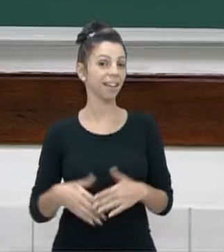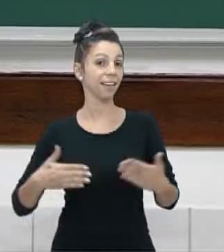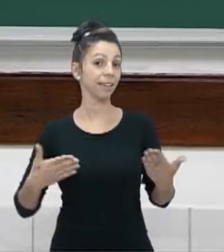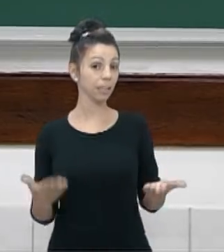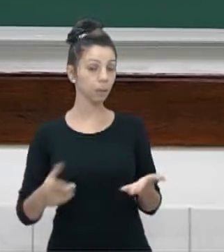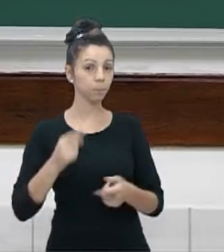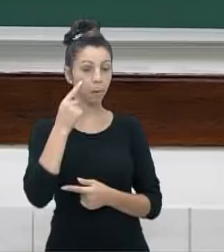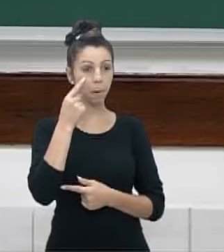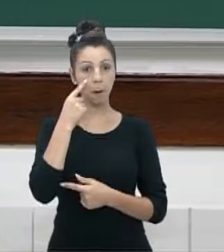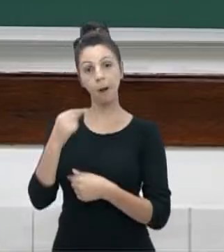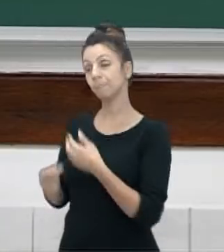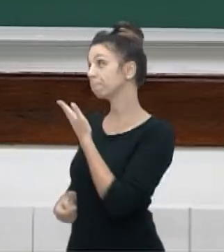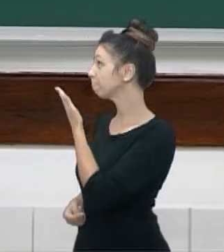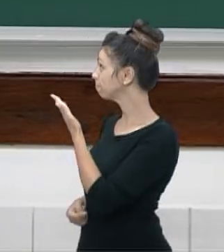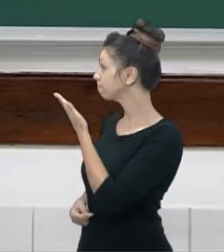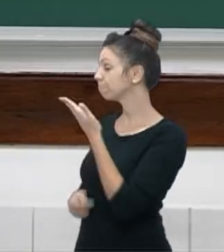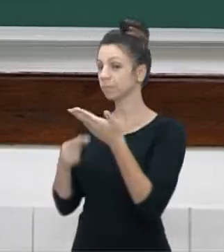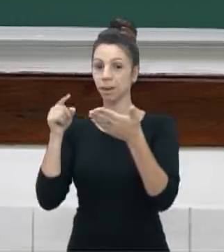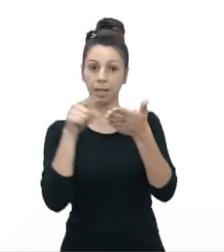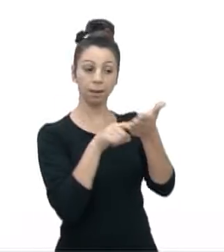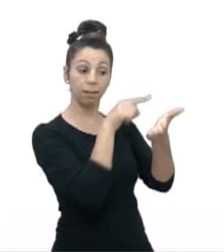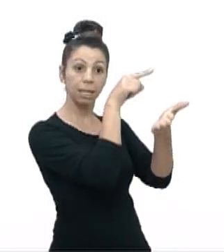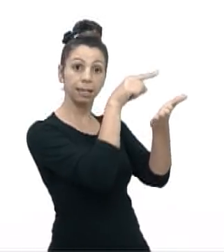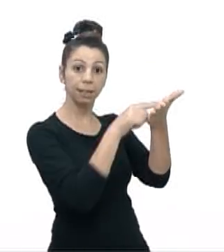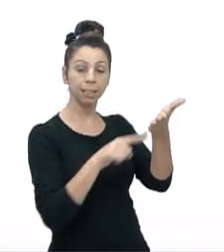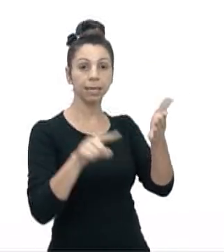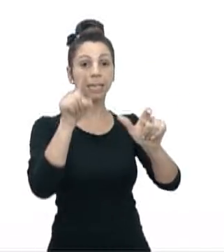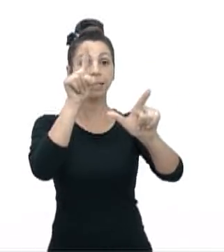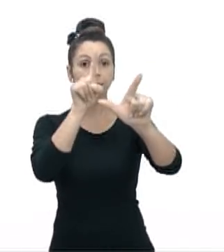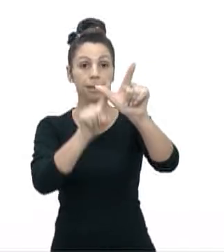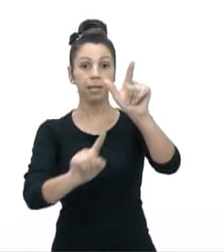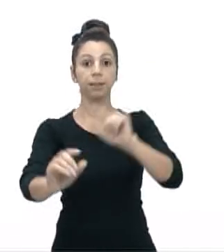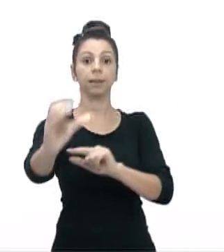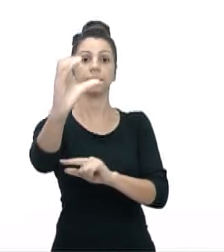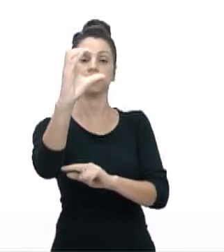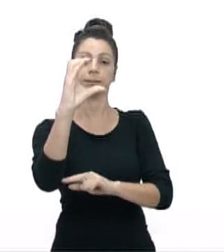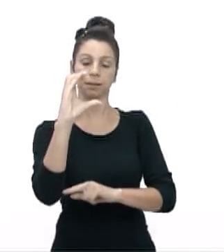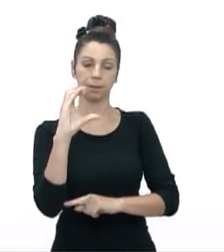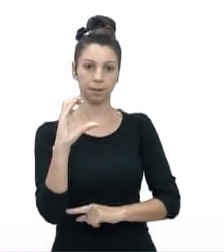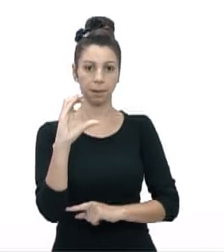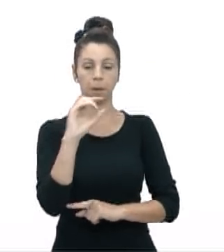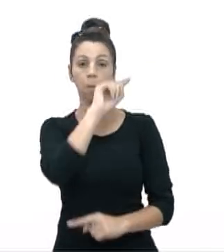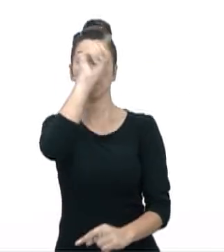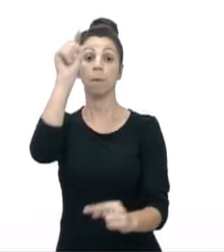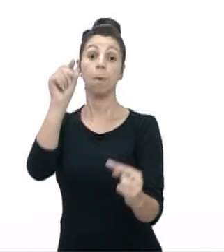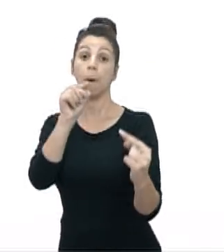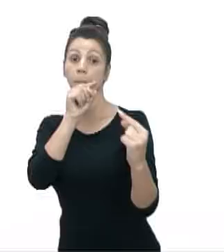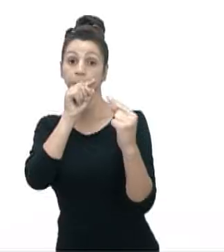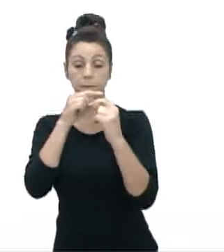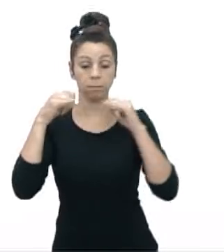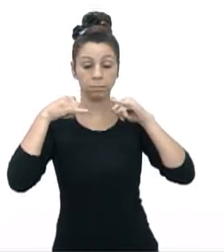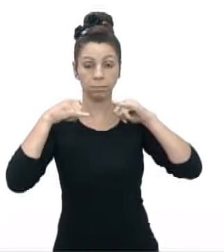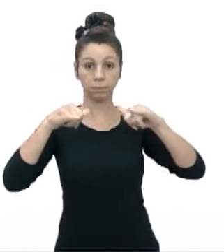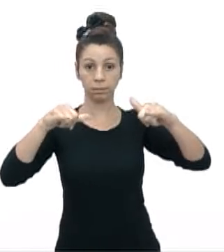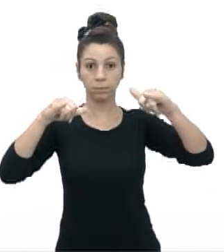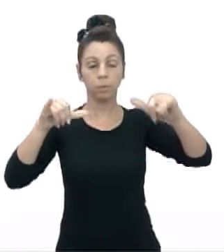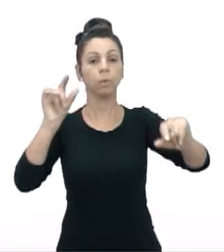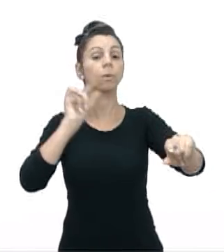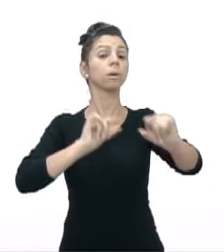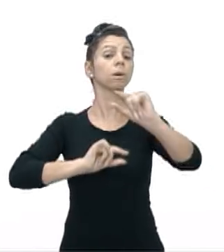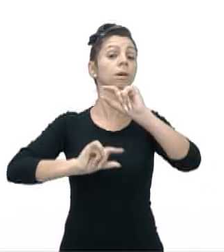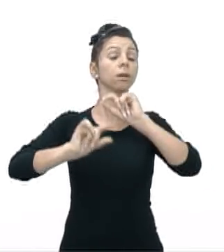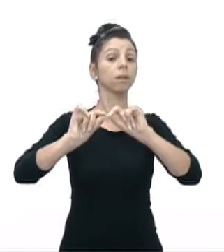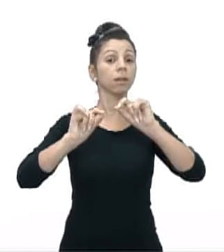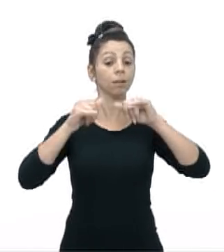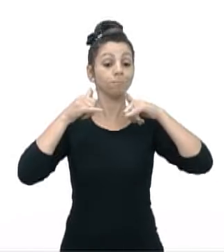Então, galera, olha lá, acertou quem marcou um X na letra C. Né? Então, a finalidade dessa campanha publicitária é